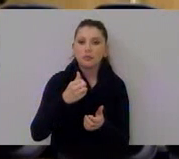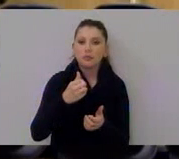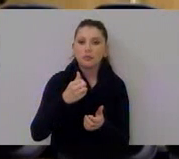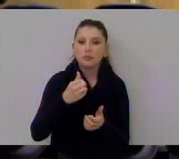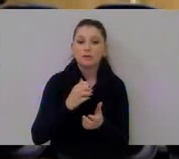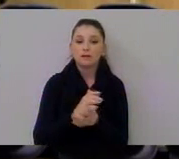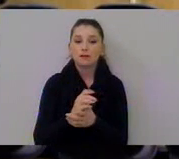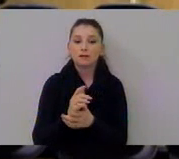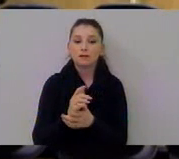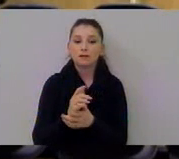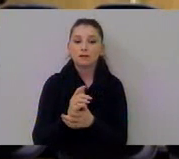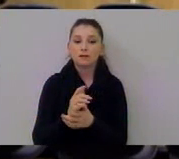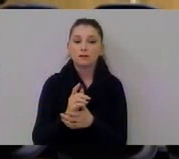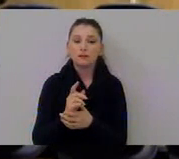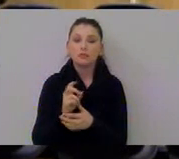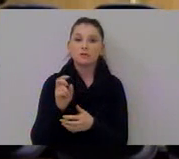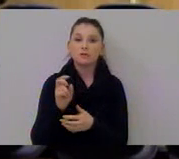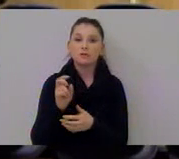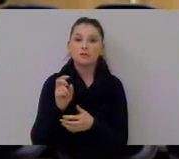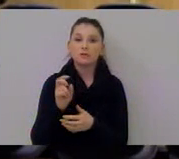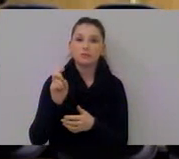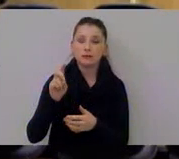311/2015, autoria,